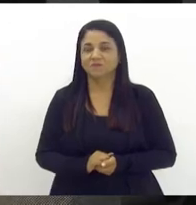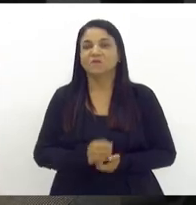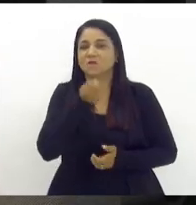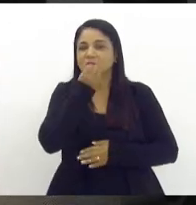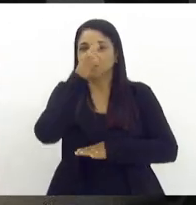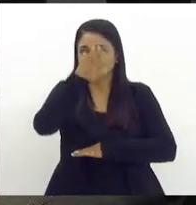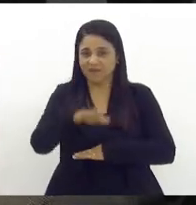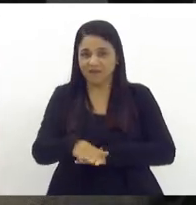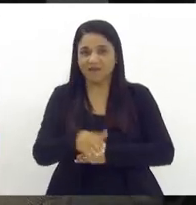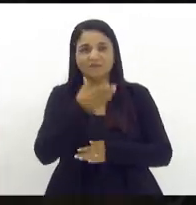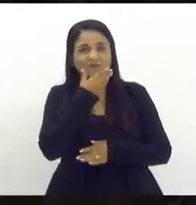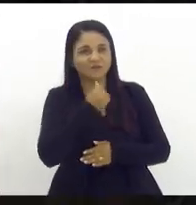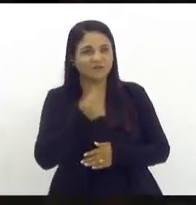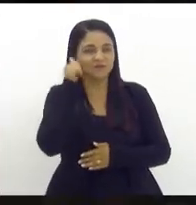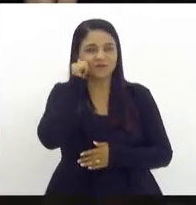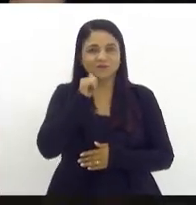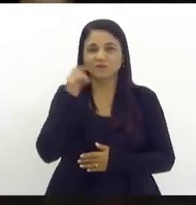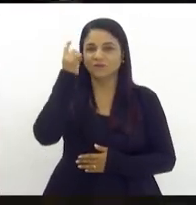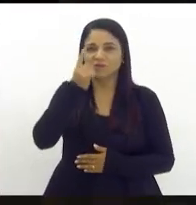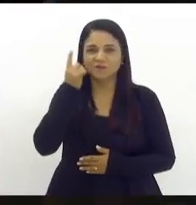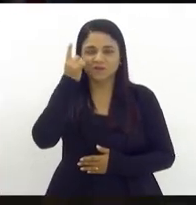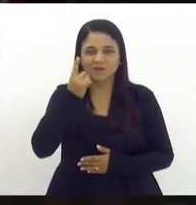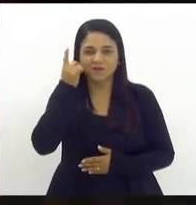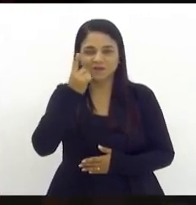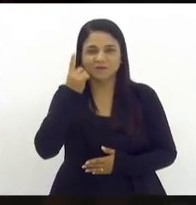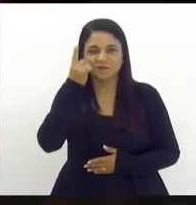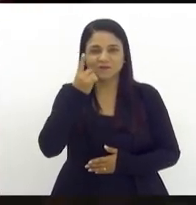Boa tarde, senhoras e senhores deputados,